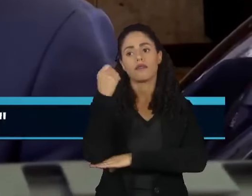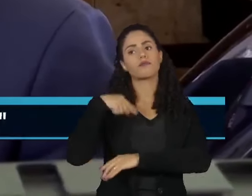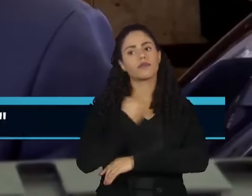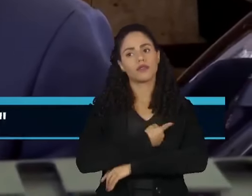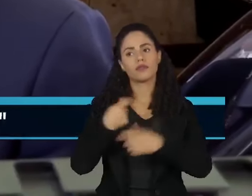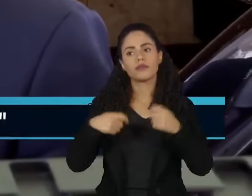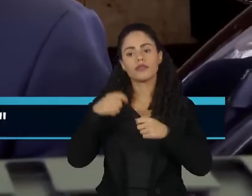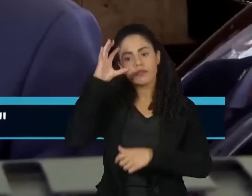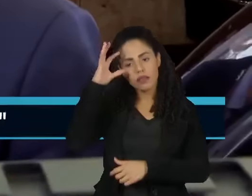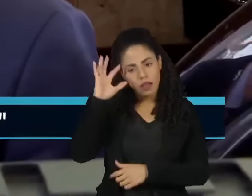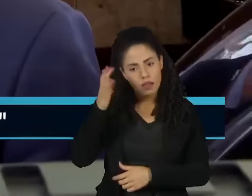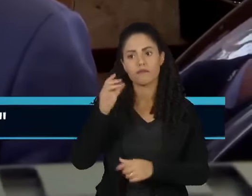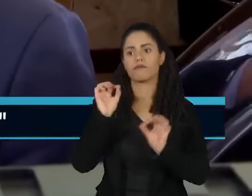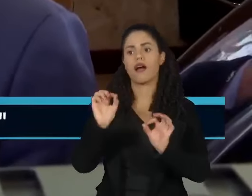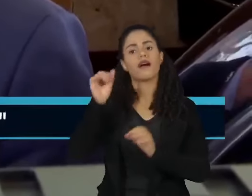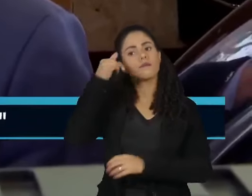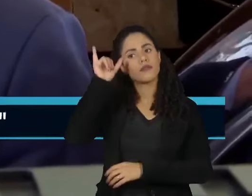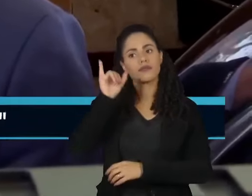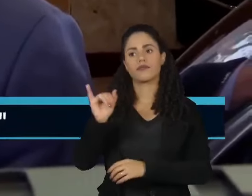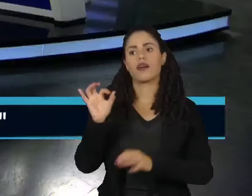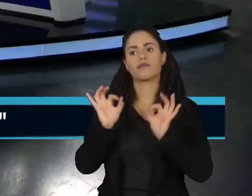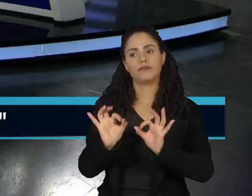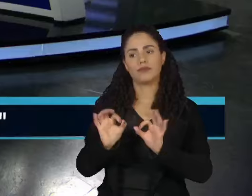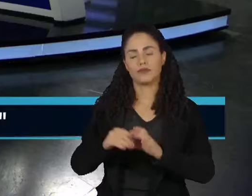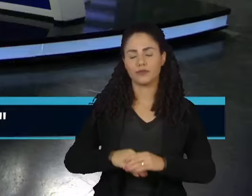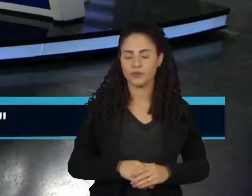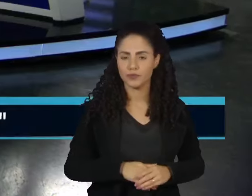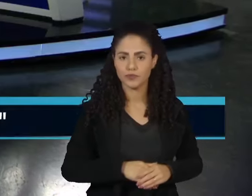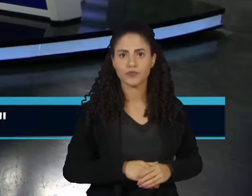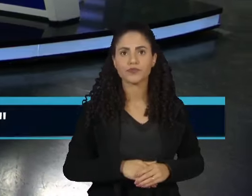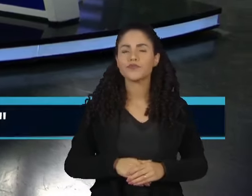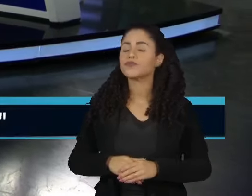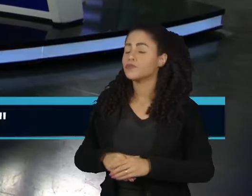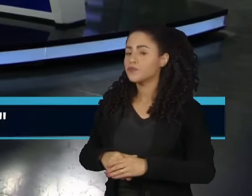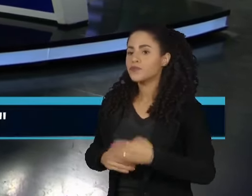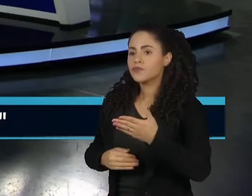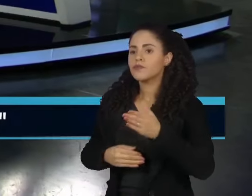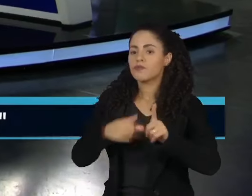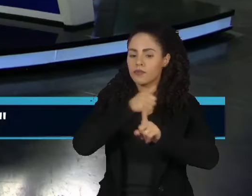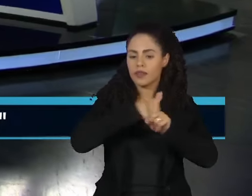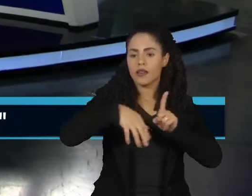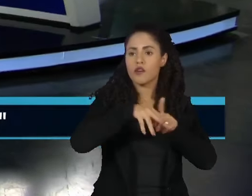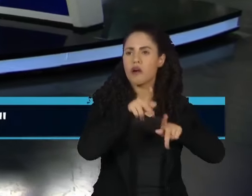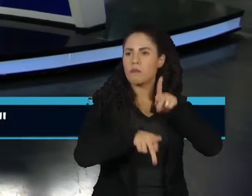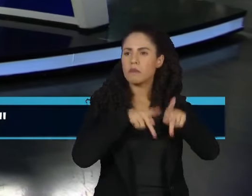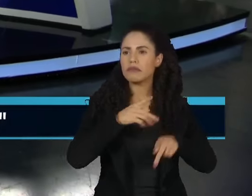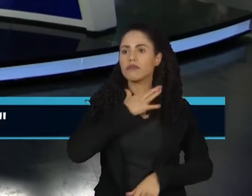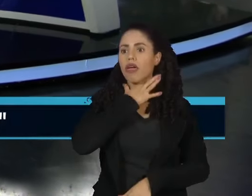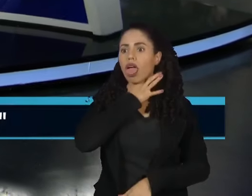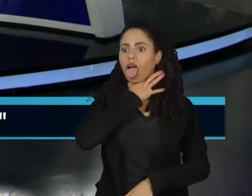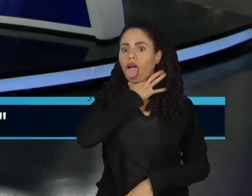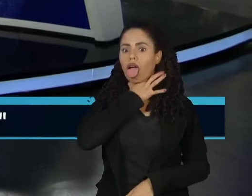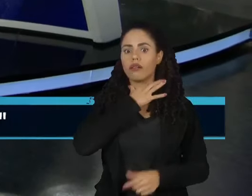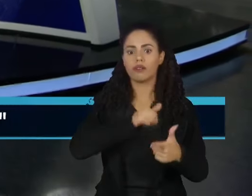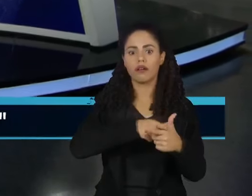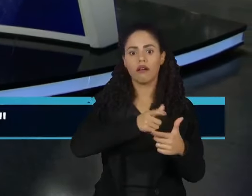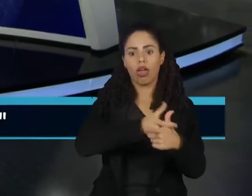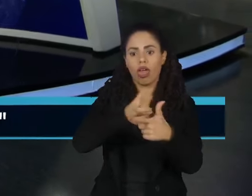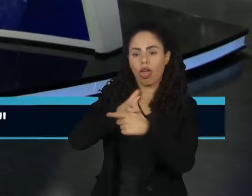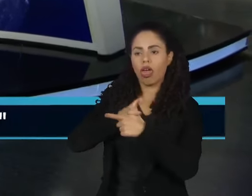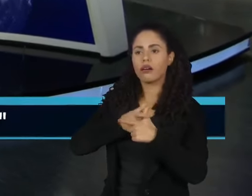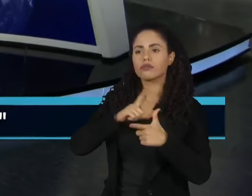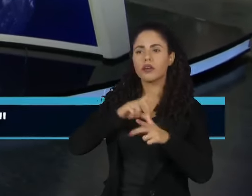esse problema adequadamente. Mariana, a população está se endividando mais e consumindo menos por